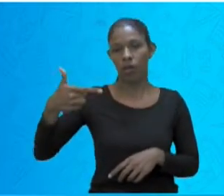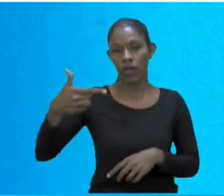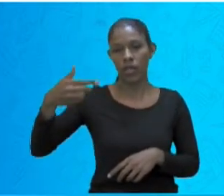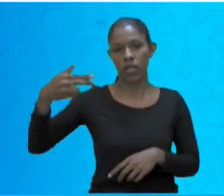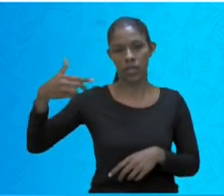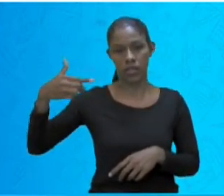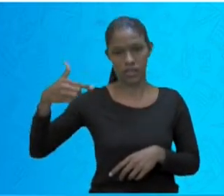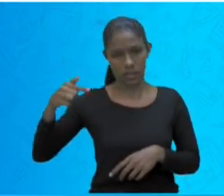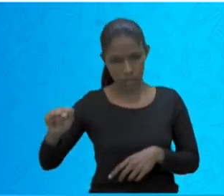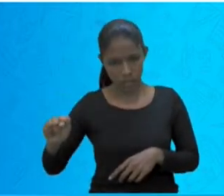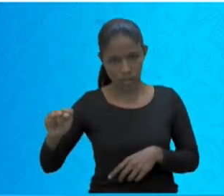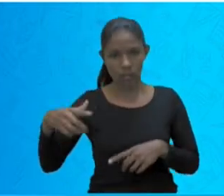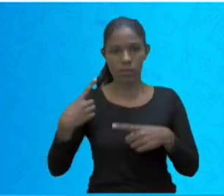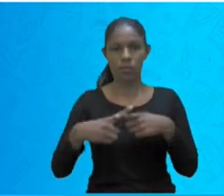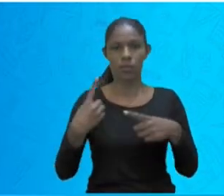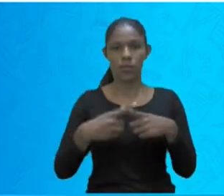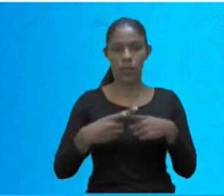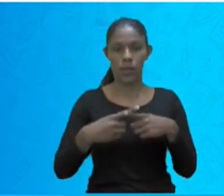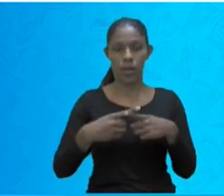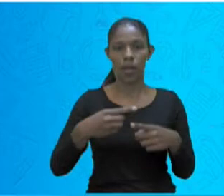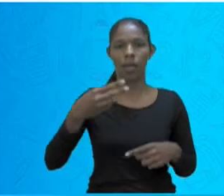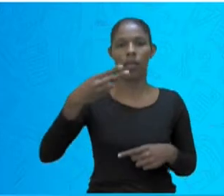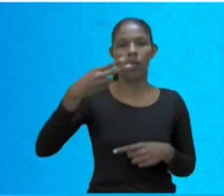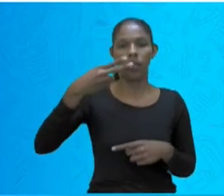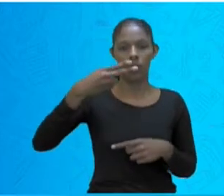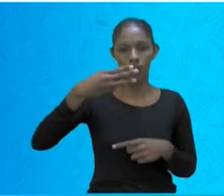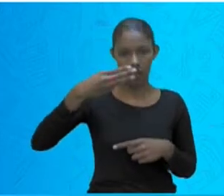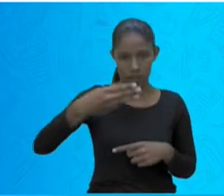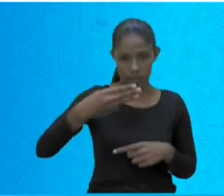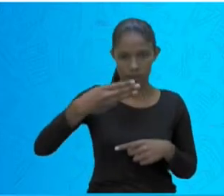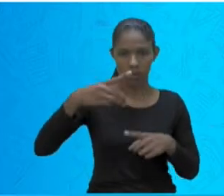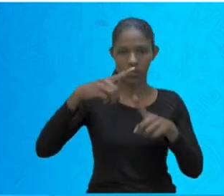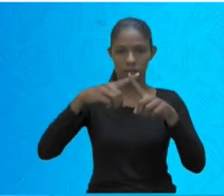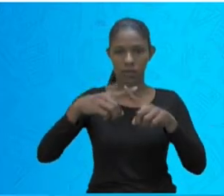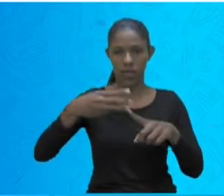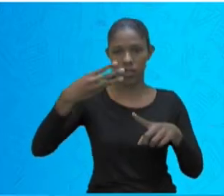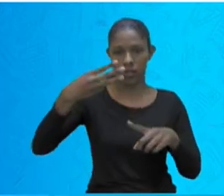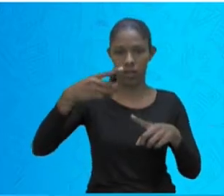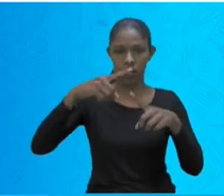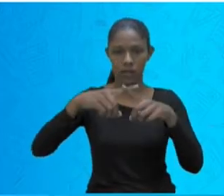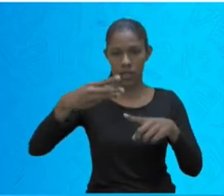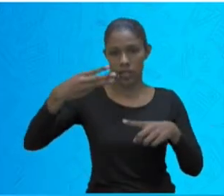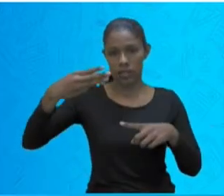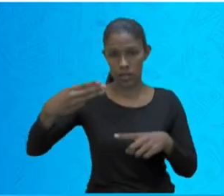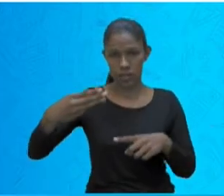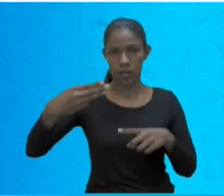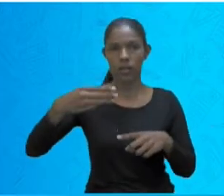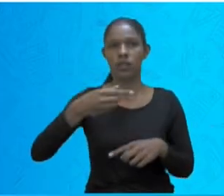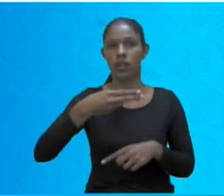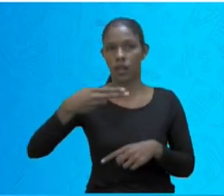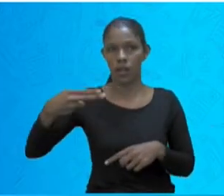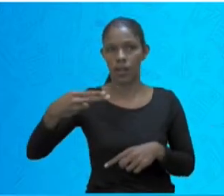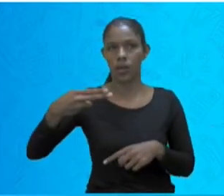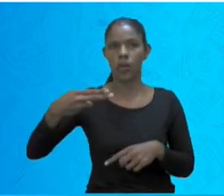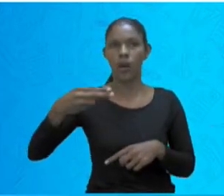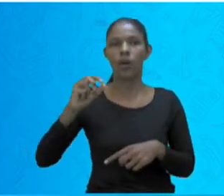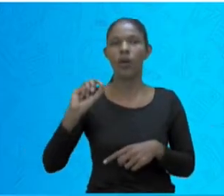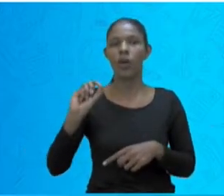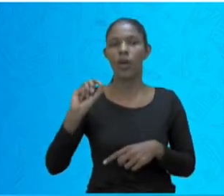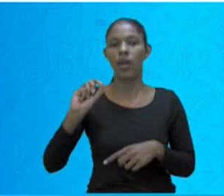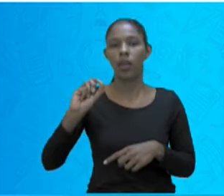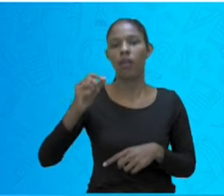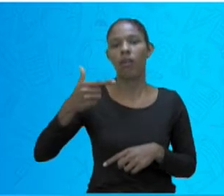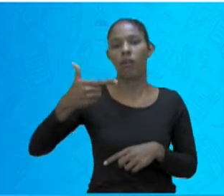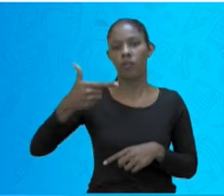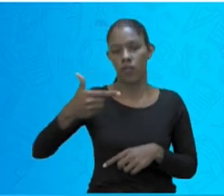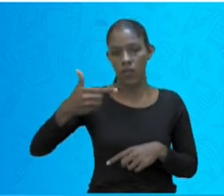Vezes 3, 27. Com isso eu posso afirmar que a raiz cúbica de 27 é igual